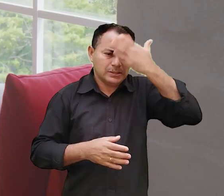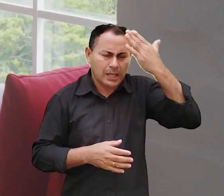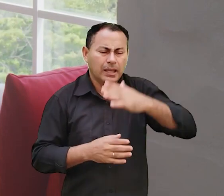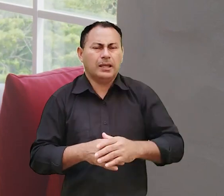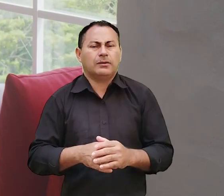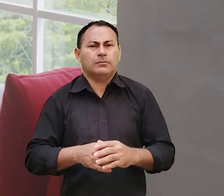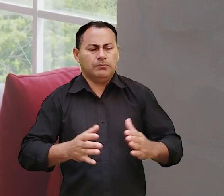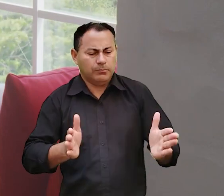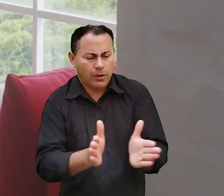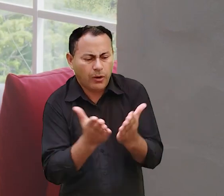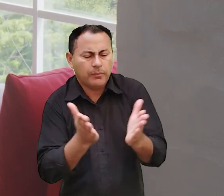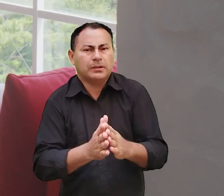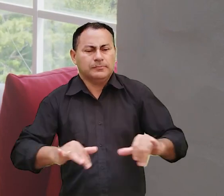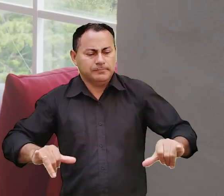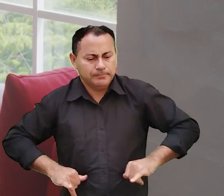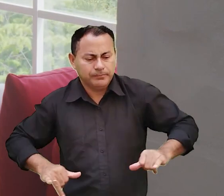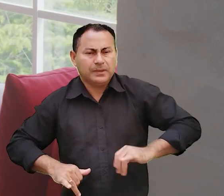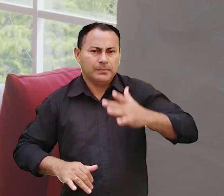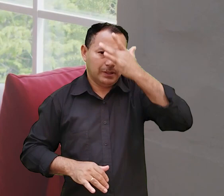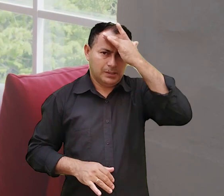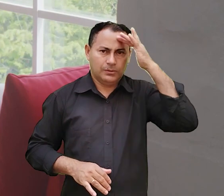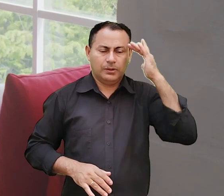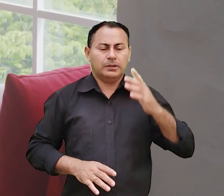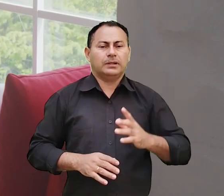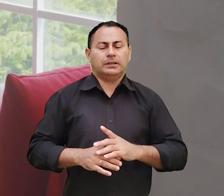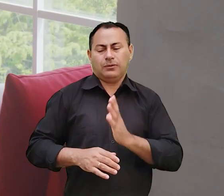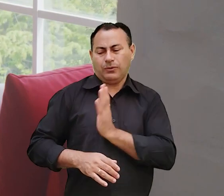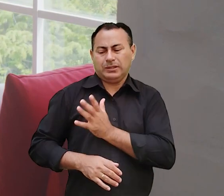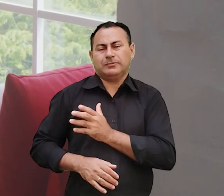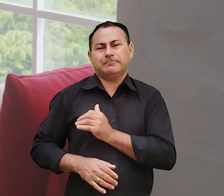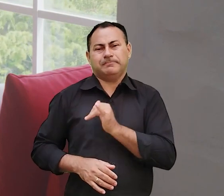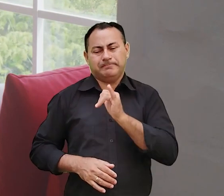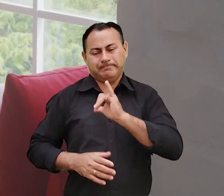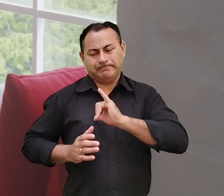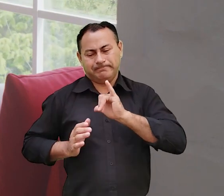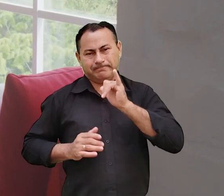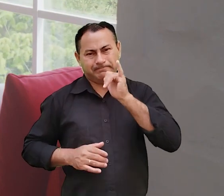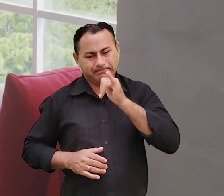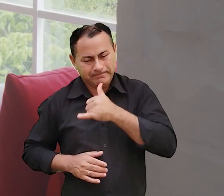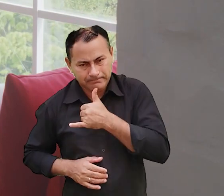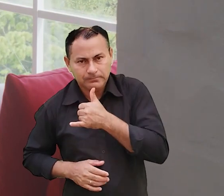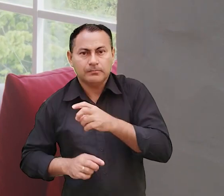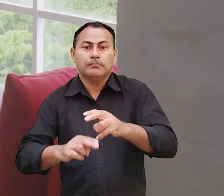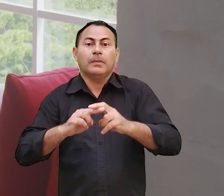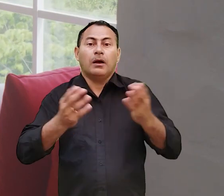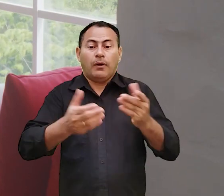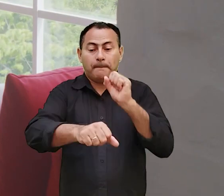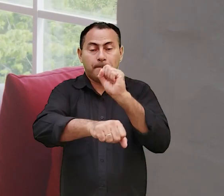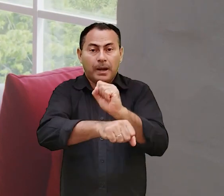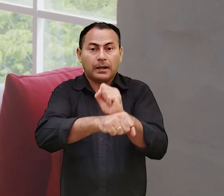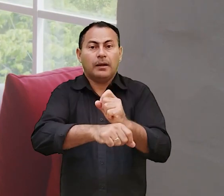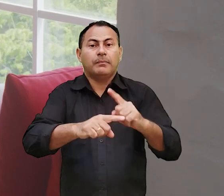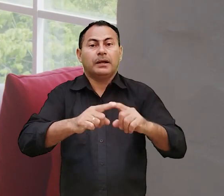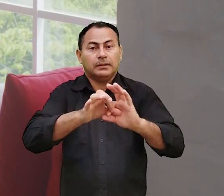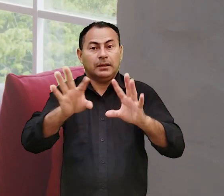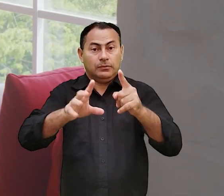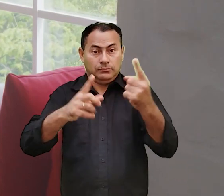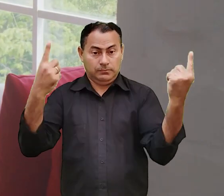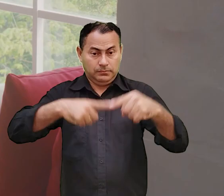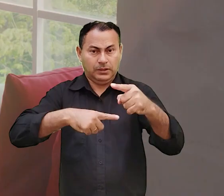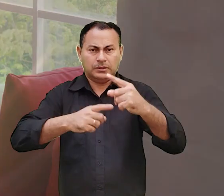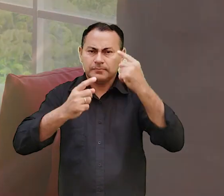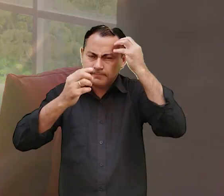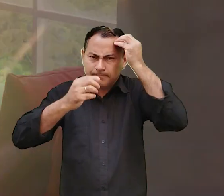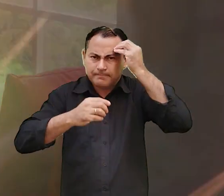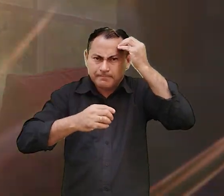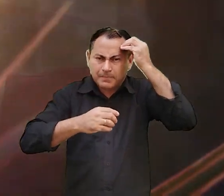e pobres, os cativos e os feridos de coração. Temos que parar por aqui, mas quero deixar o desafio para que você